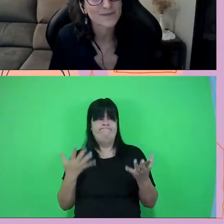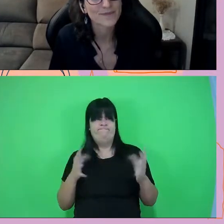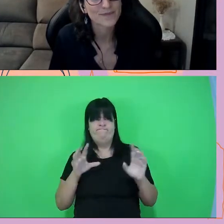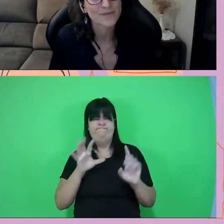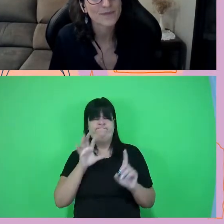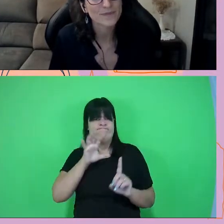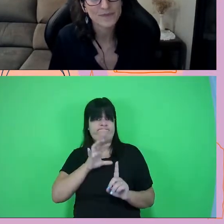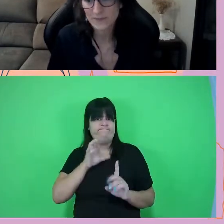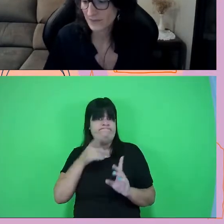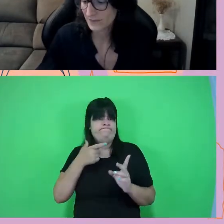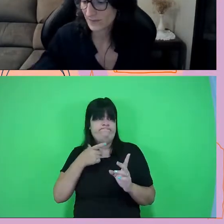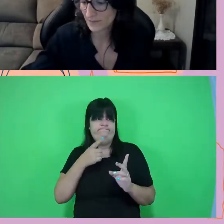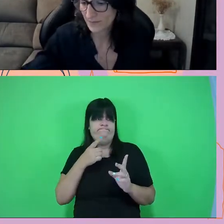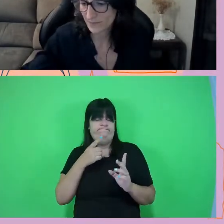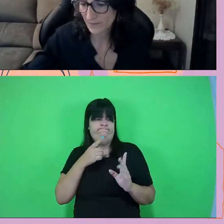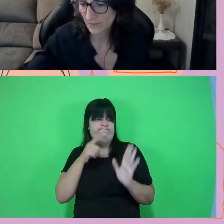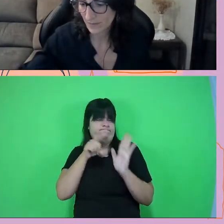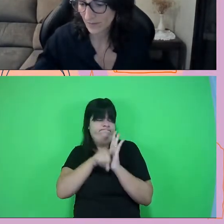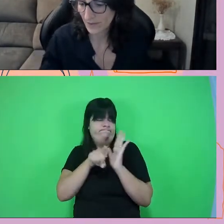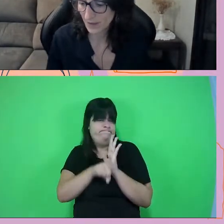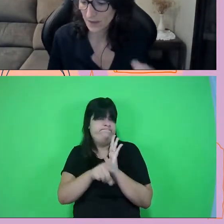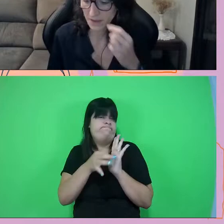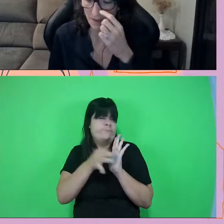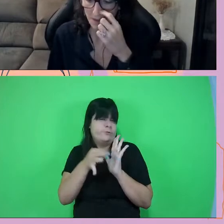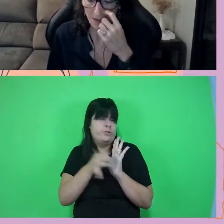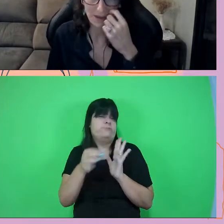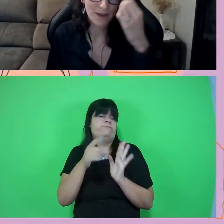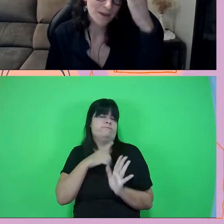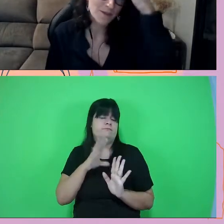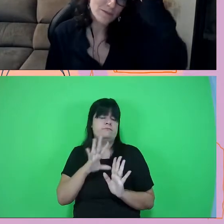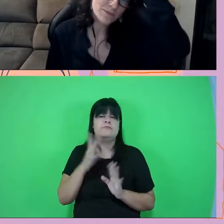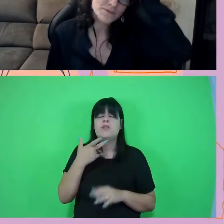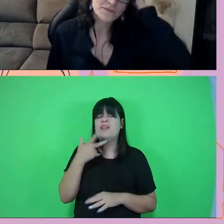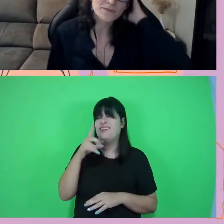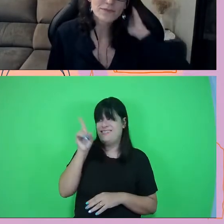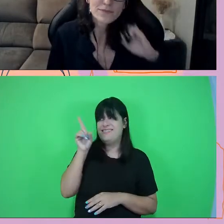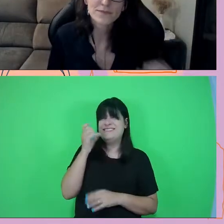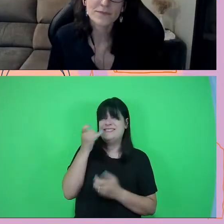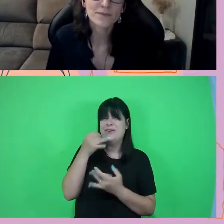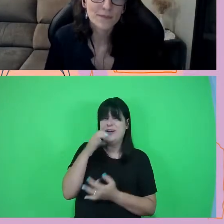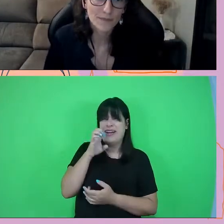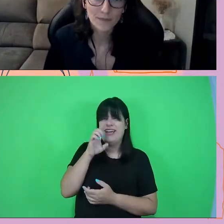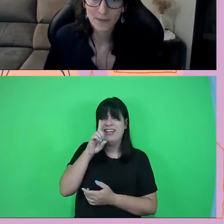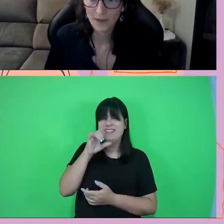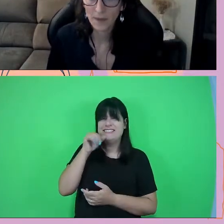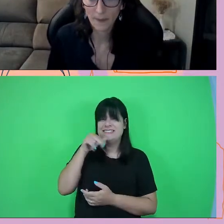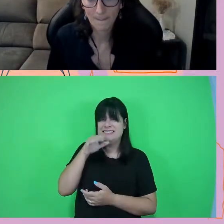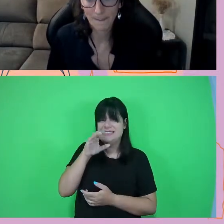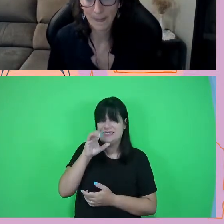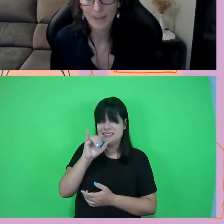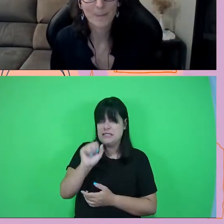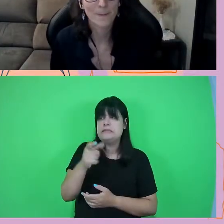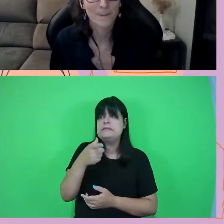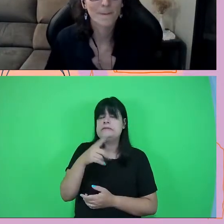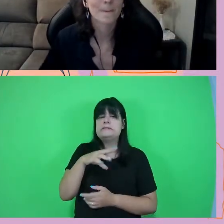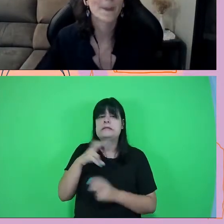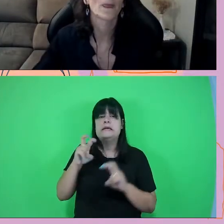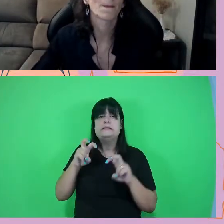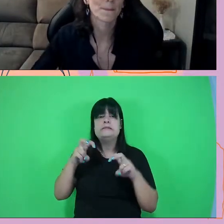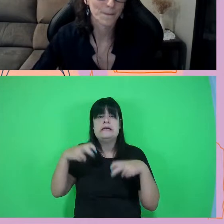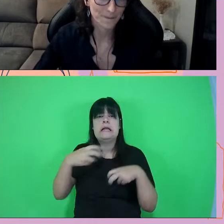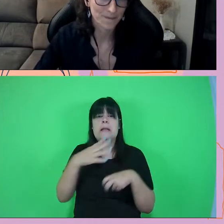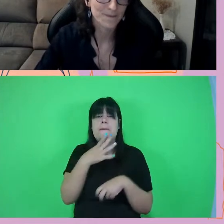E uma coisa que a Nancy falou, né? Quando a gente... Essa coisa de sentar num bar e